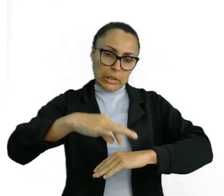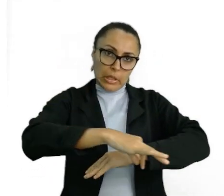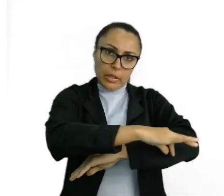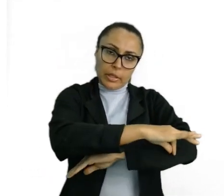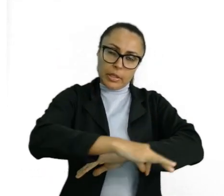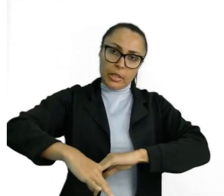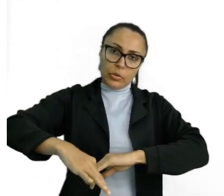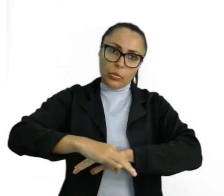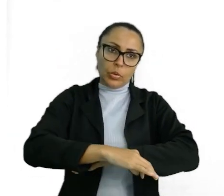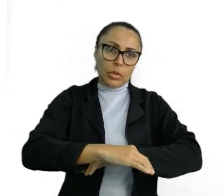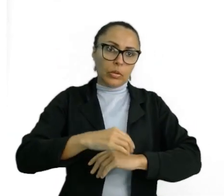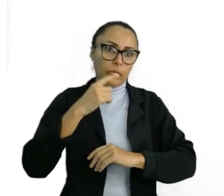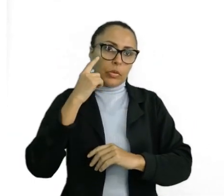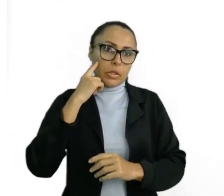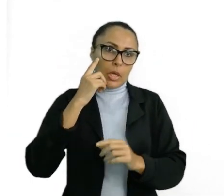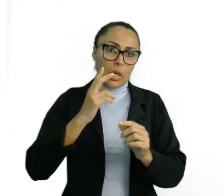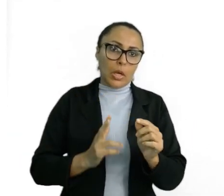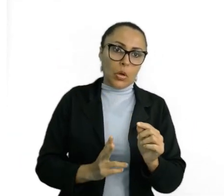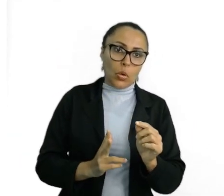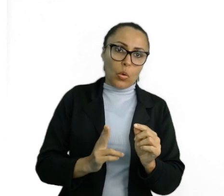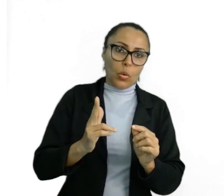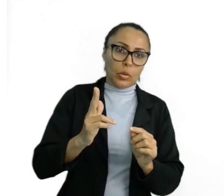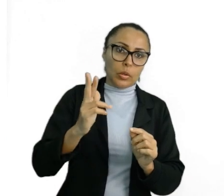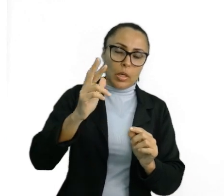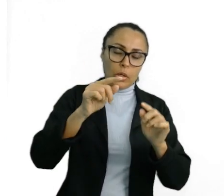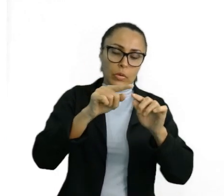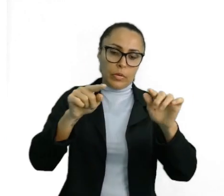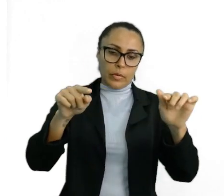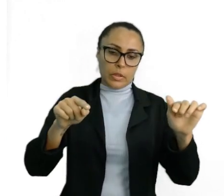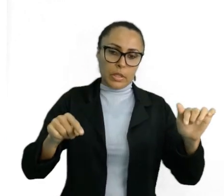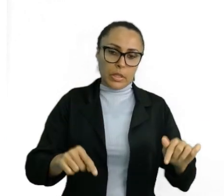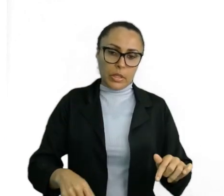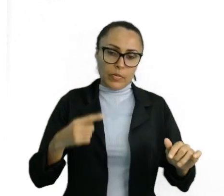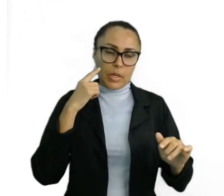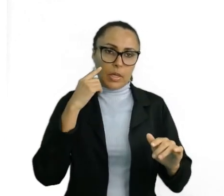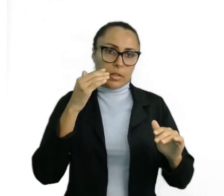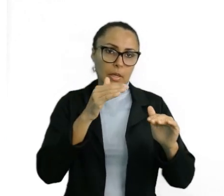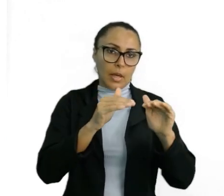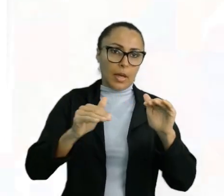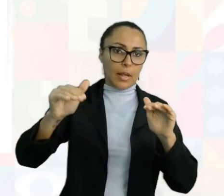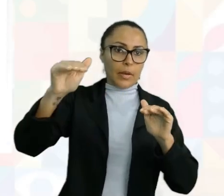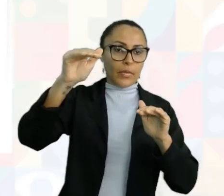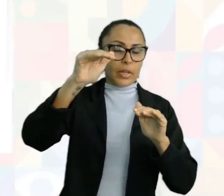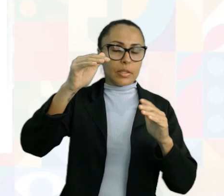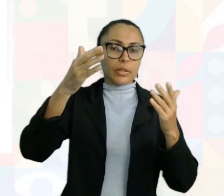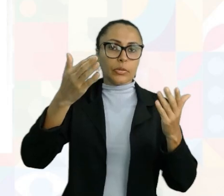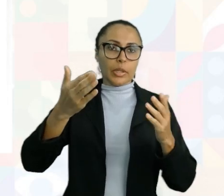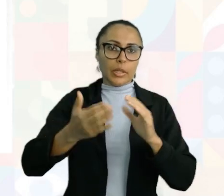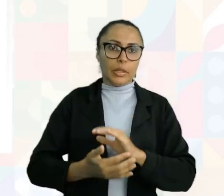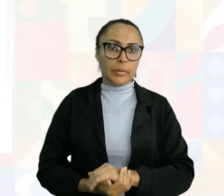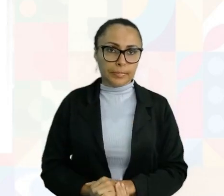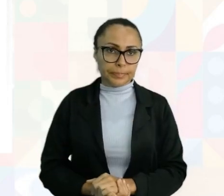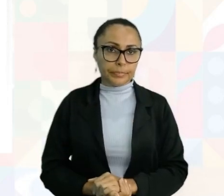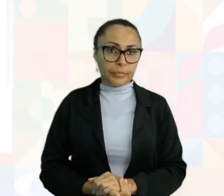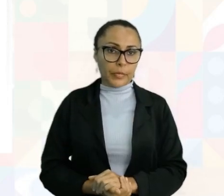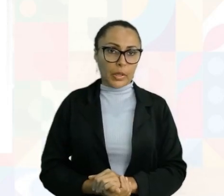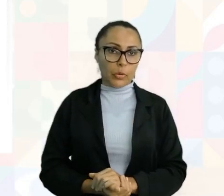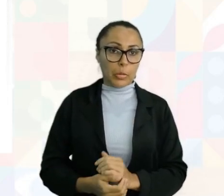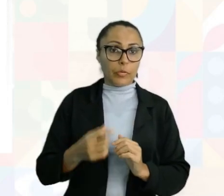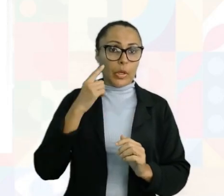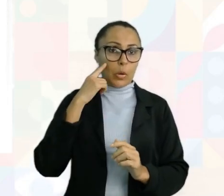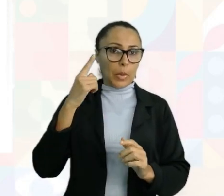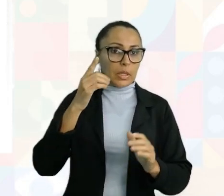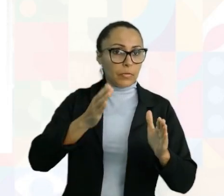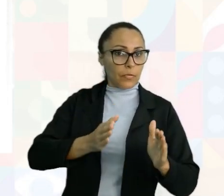Você cortar um ambiente e fazer a elevação dele para poder ver como é que aquilo ali vai se comportar